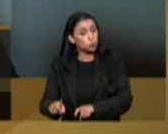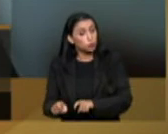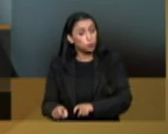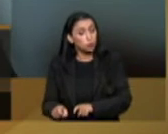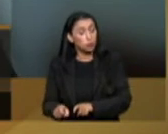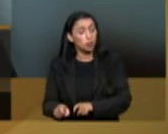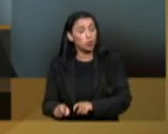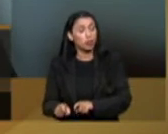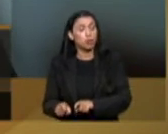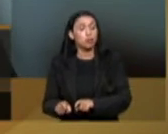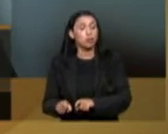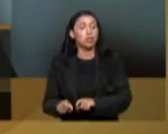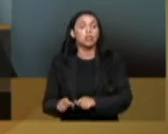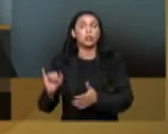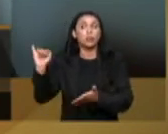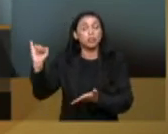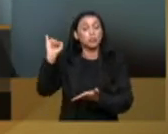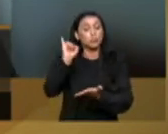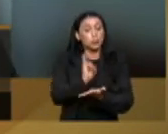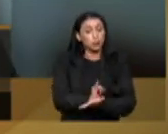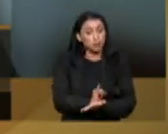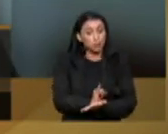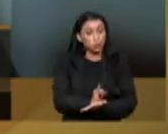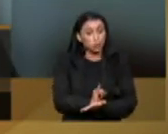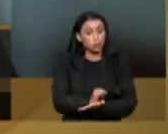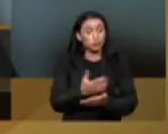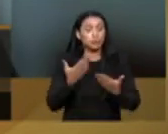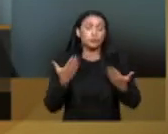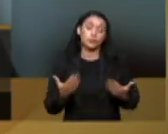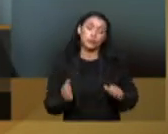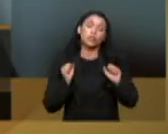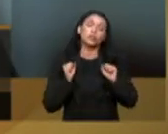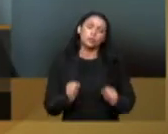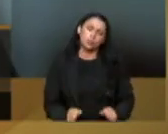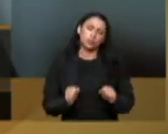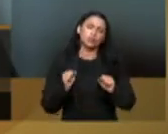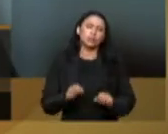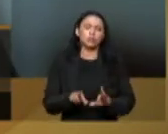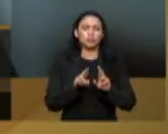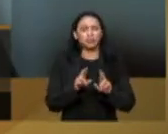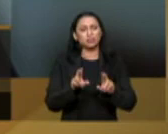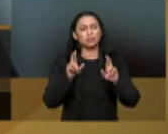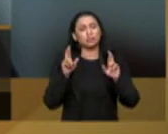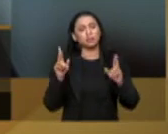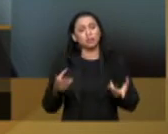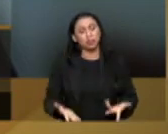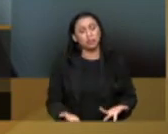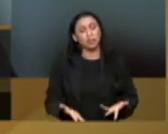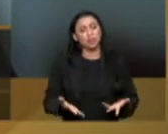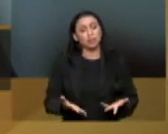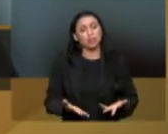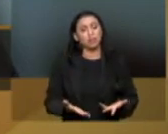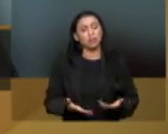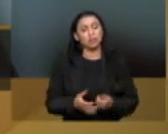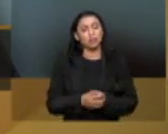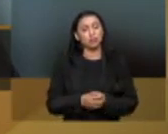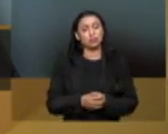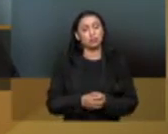o importador poderiam ser diferentes